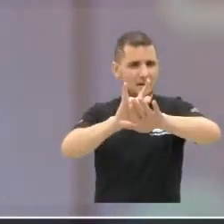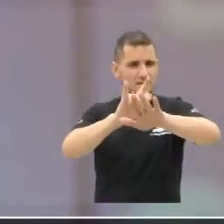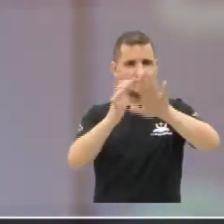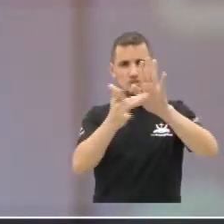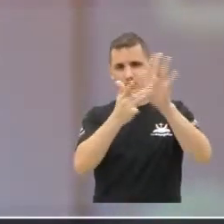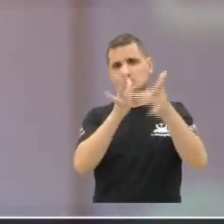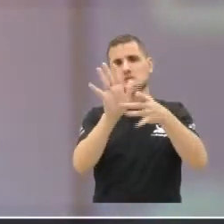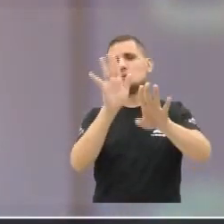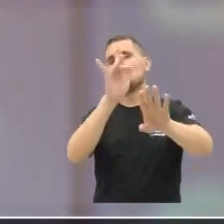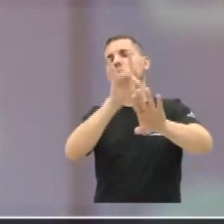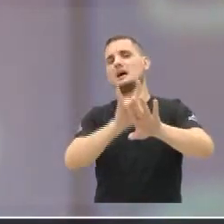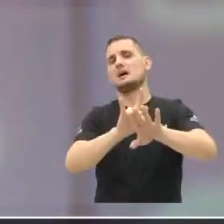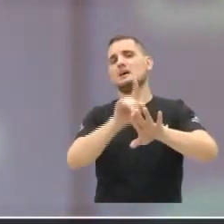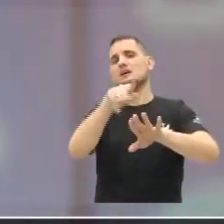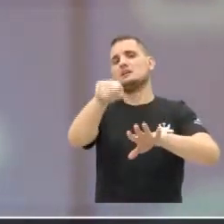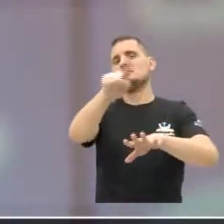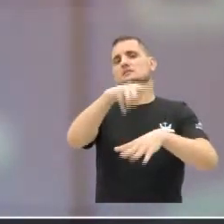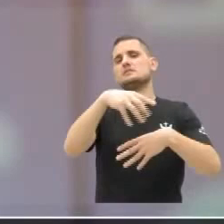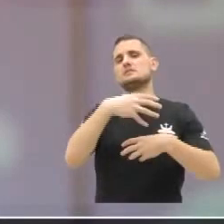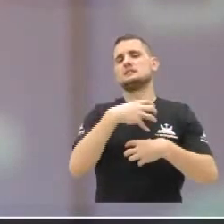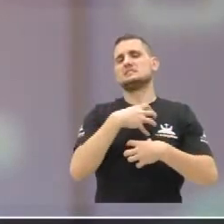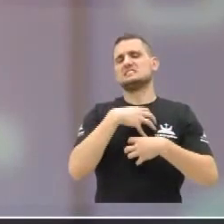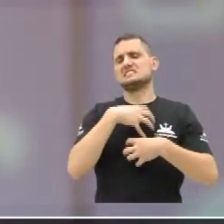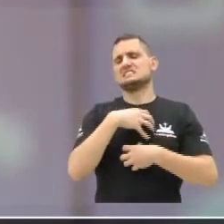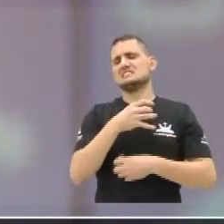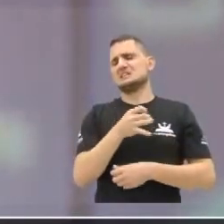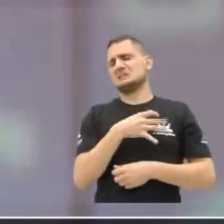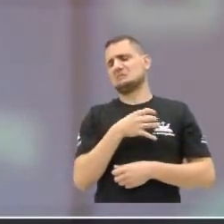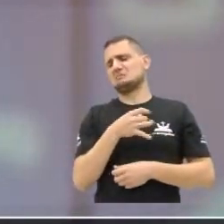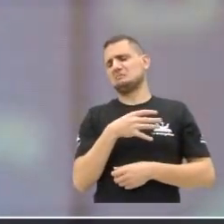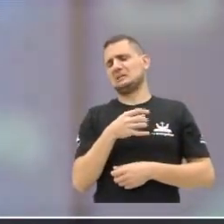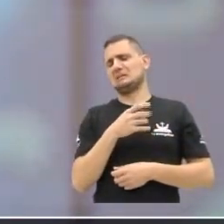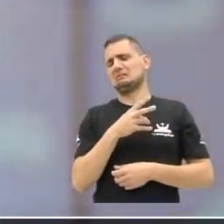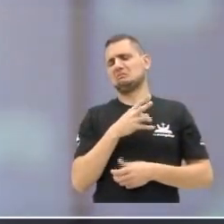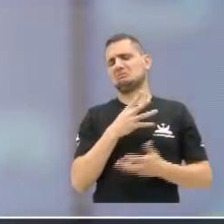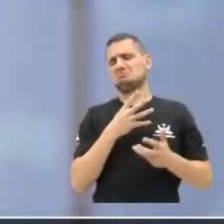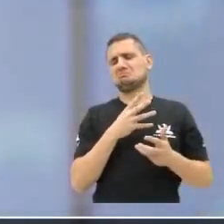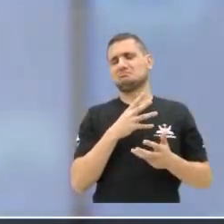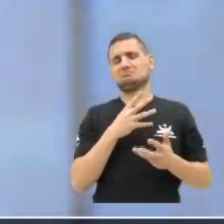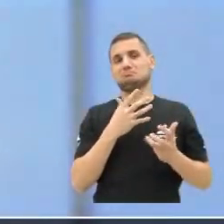um sentimento profundo de medo de morrer agora,